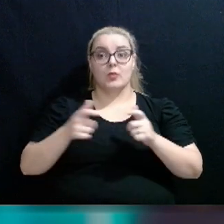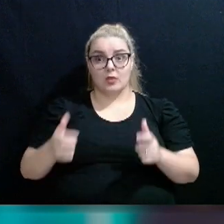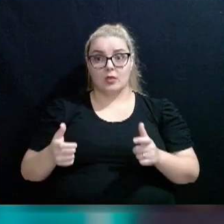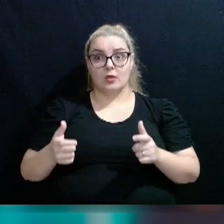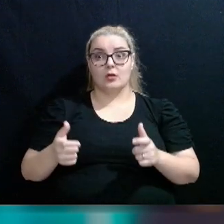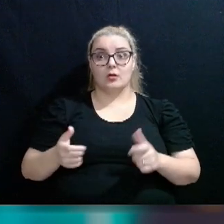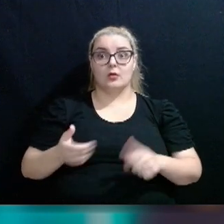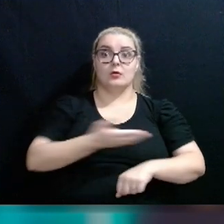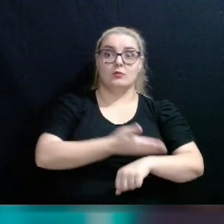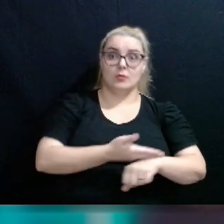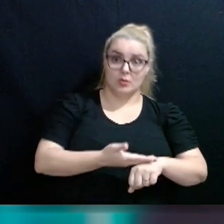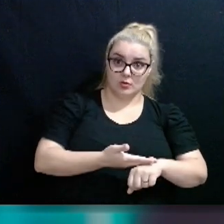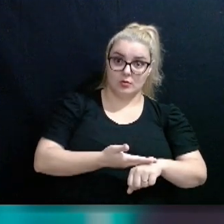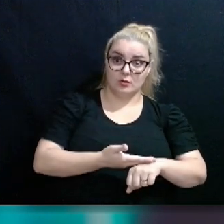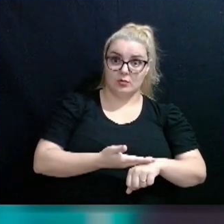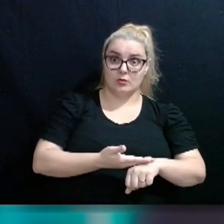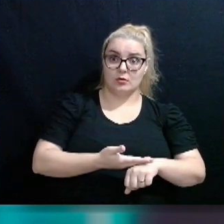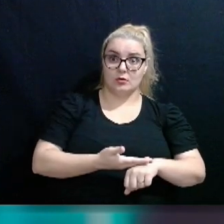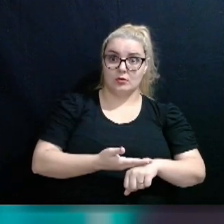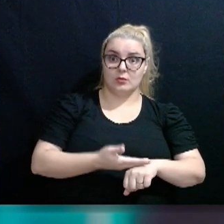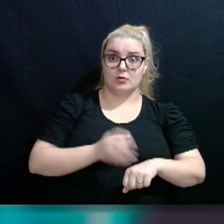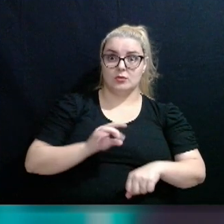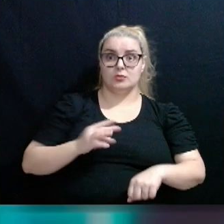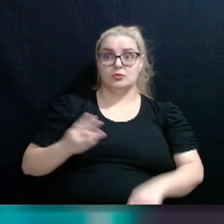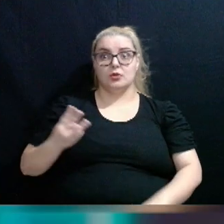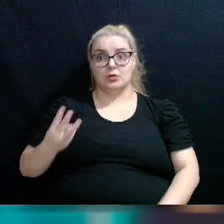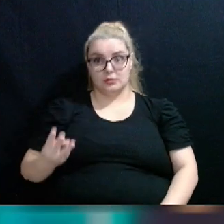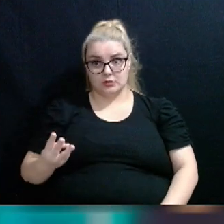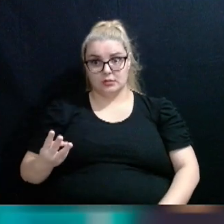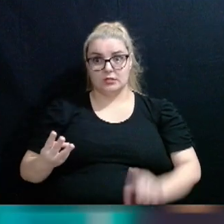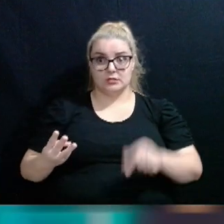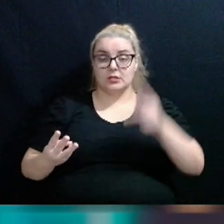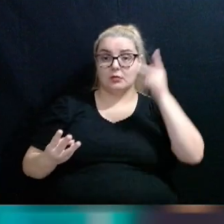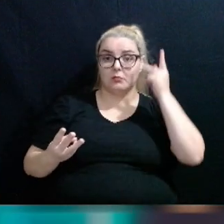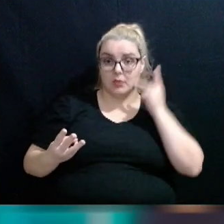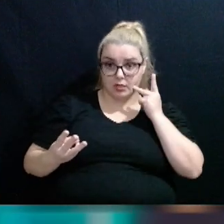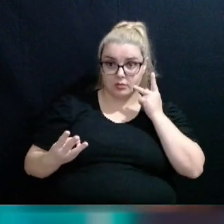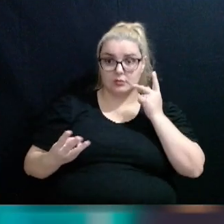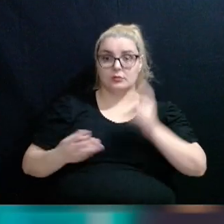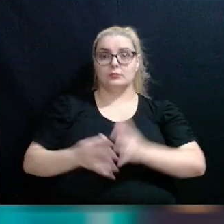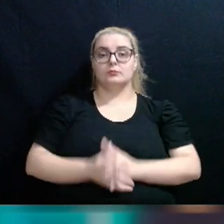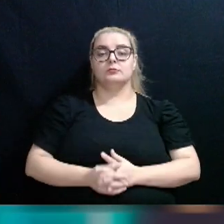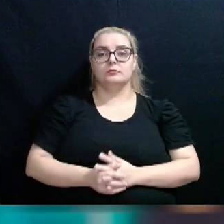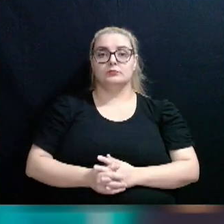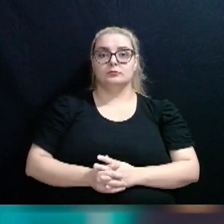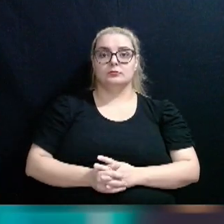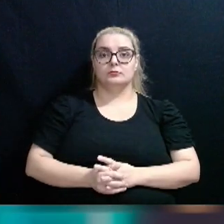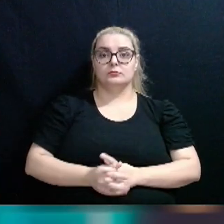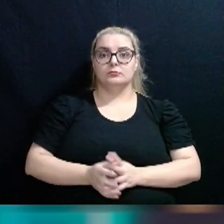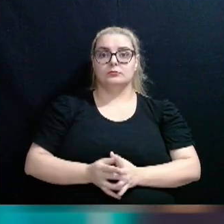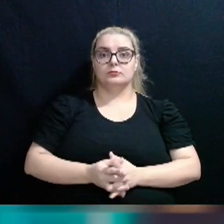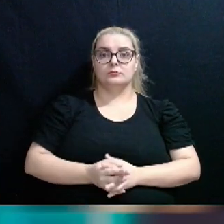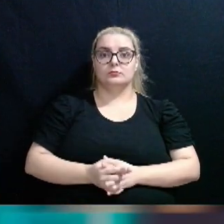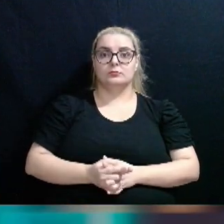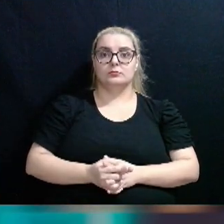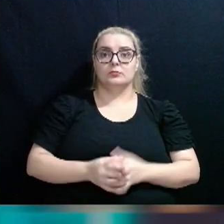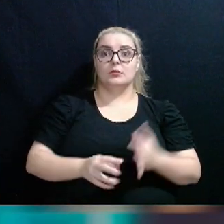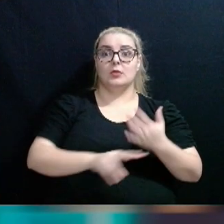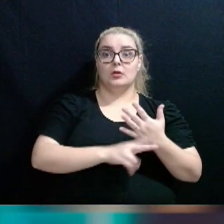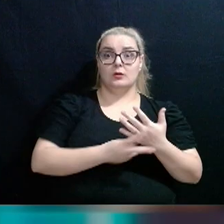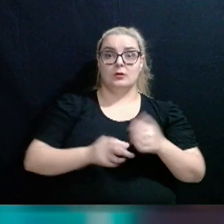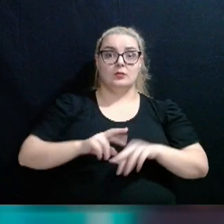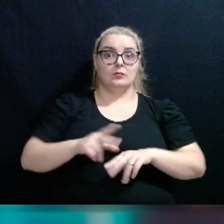brancos, com apenas 3 que são considerados pardos. concepções, eles trazem muitas concepções e